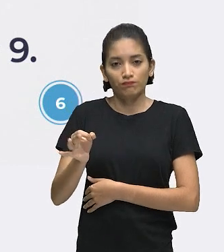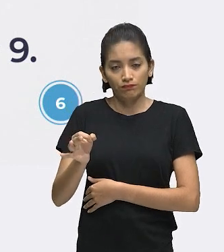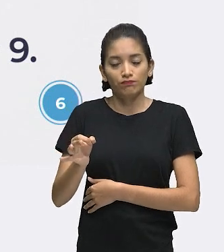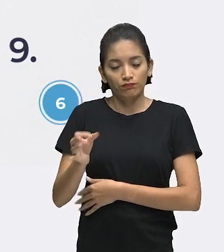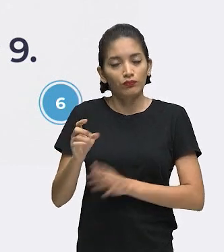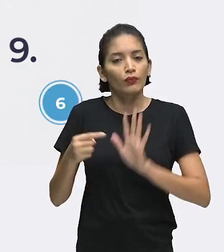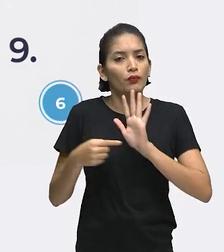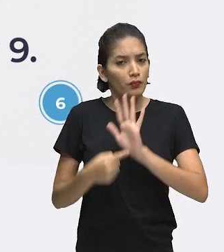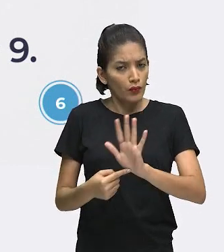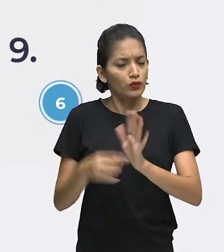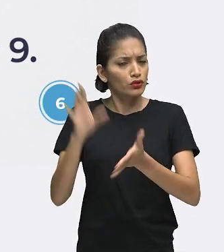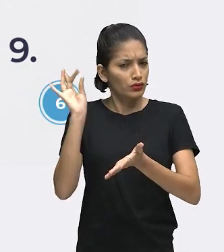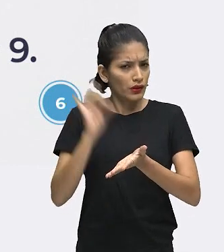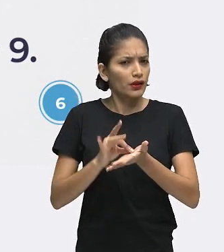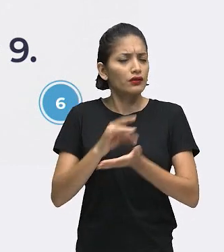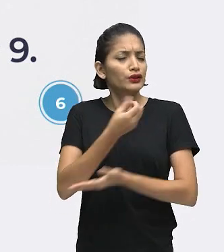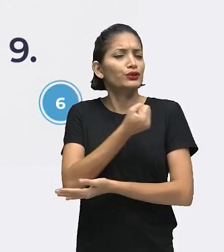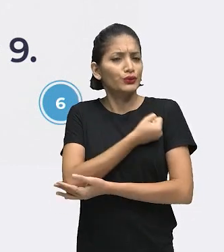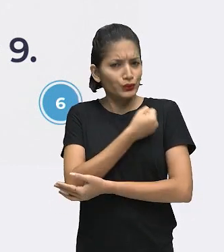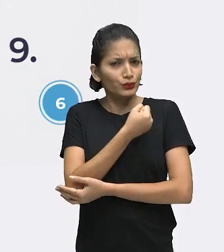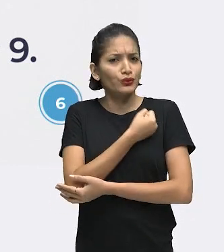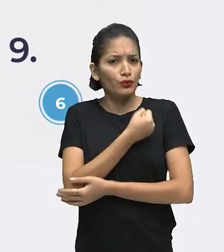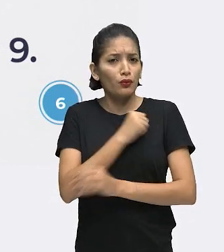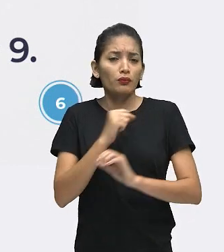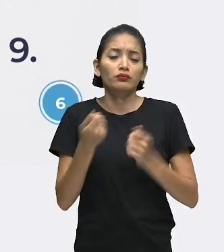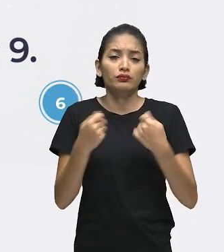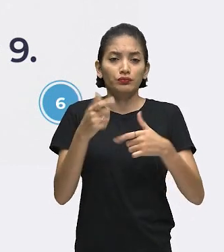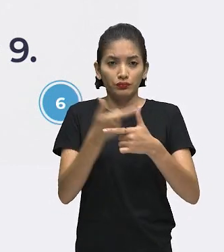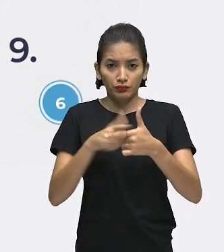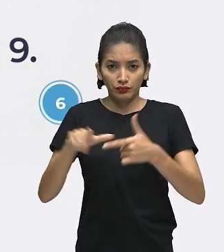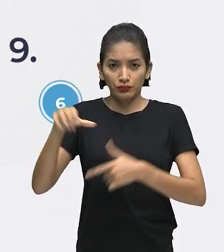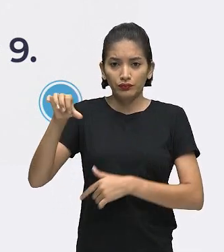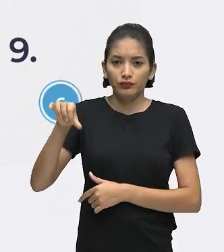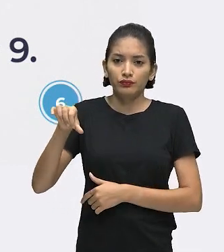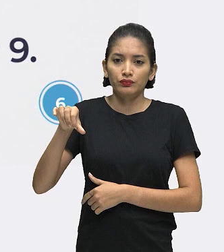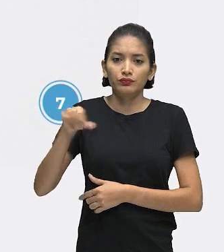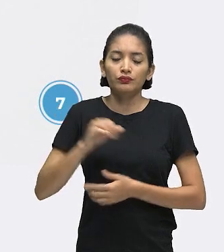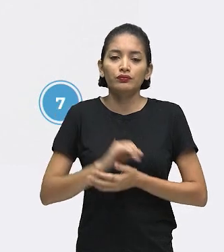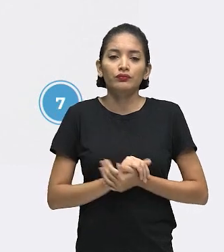que esse número realmente ele vai ser divisível por 9.